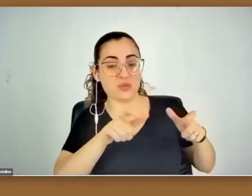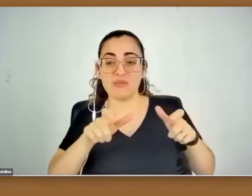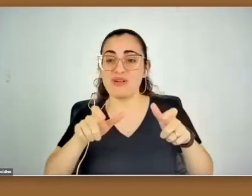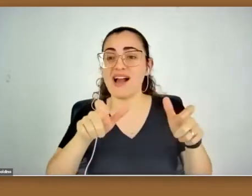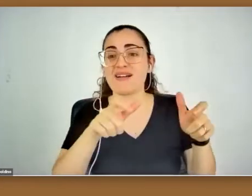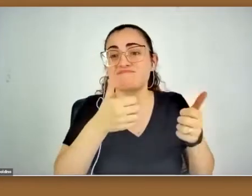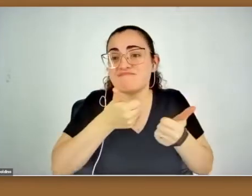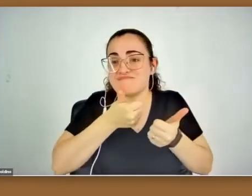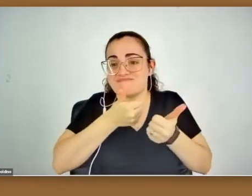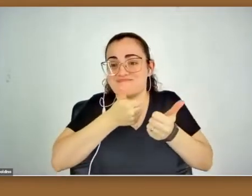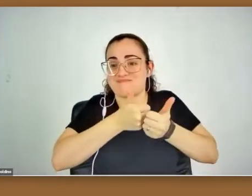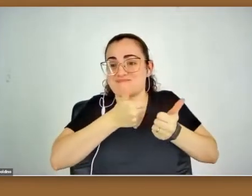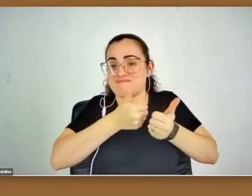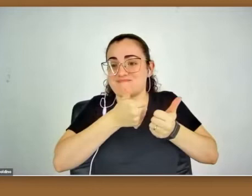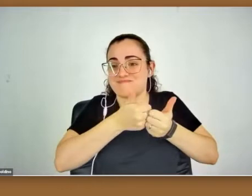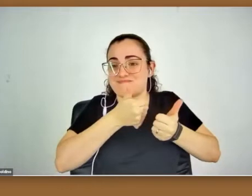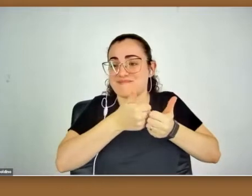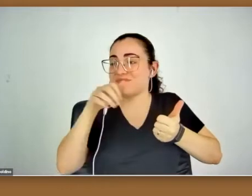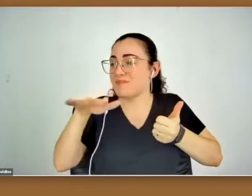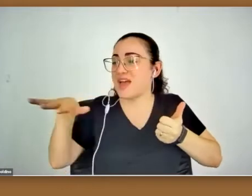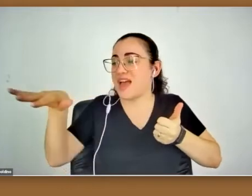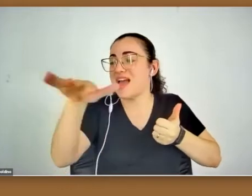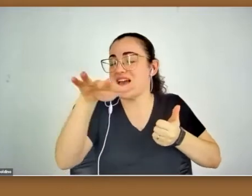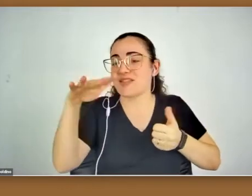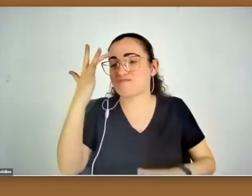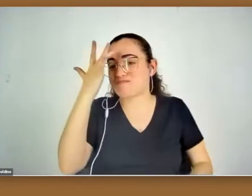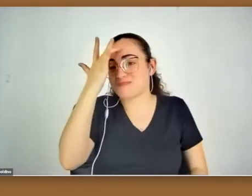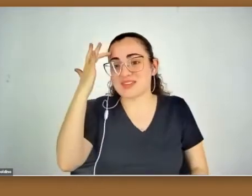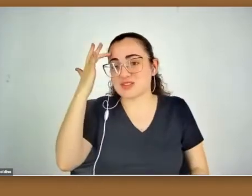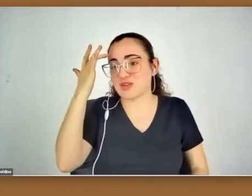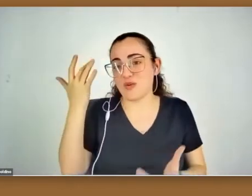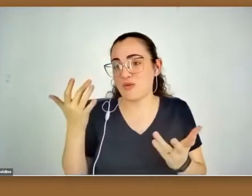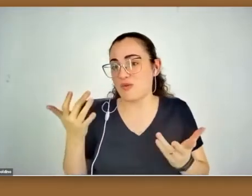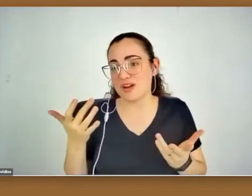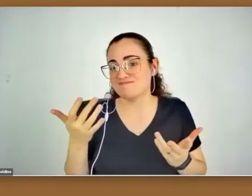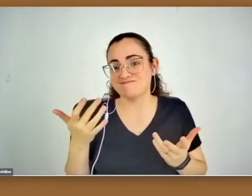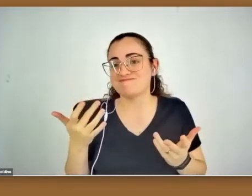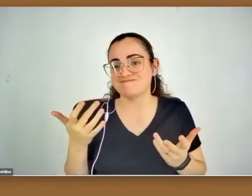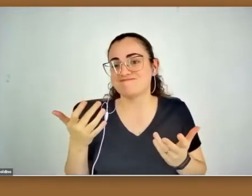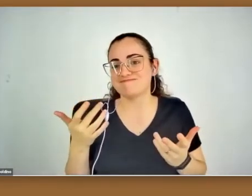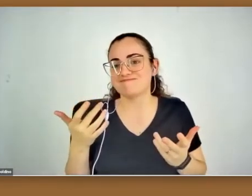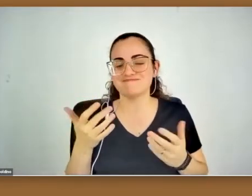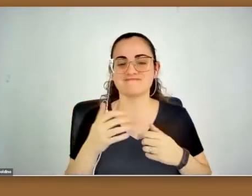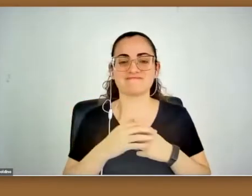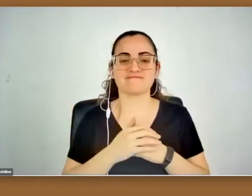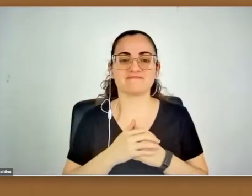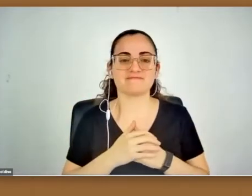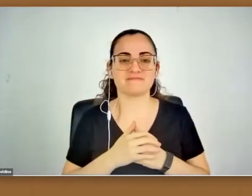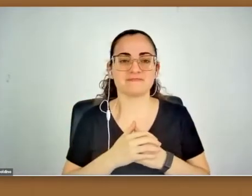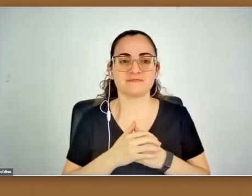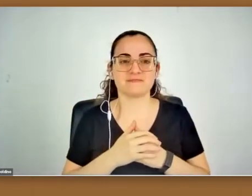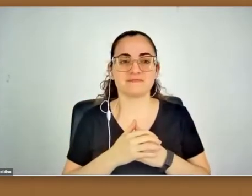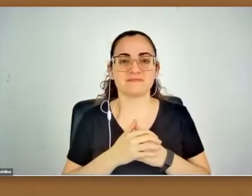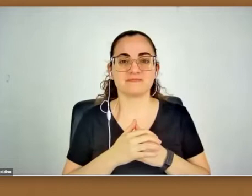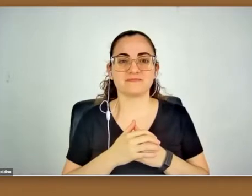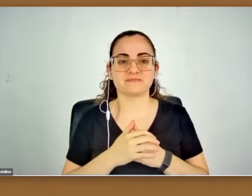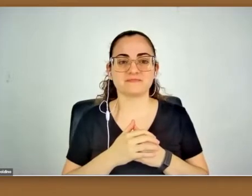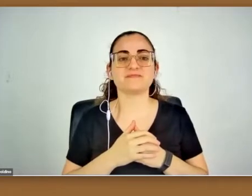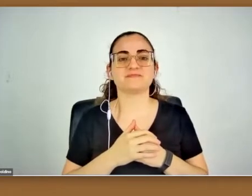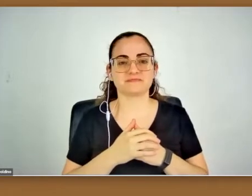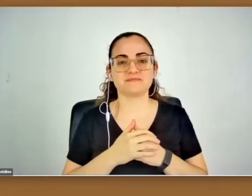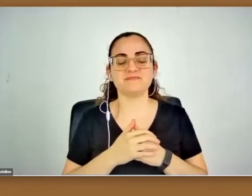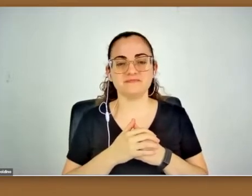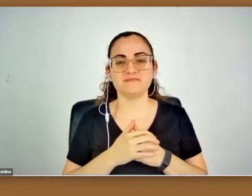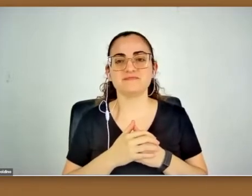é muito mais rápida, porque o mosquito nem precisa voar muito, né, para encontrar várias pessoas no mesmo ambiente. E aí o exemplo que eu dou